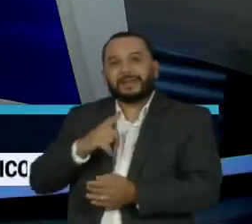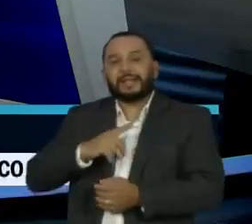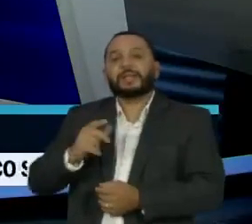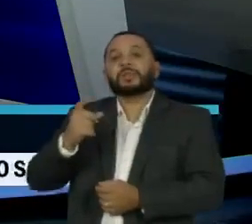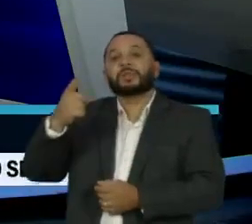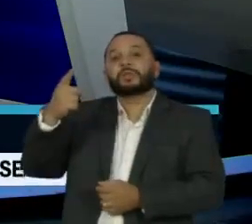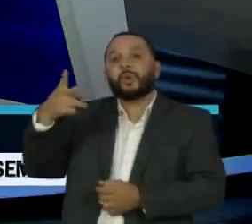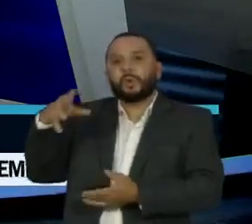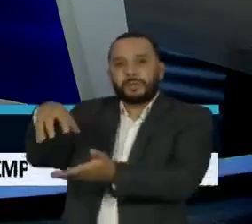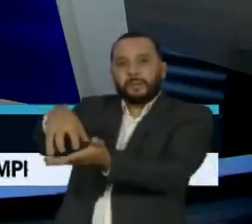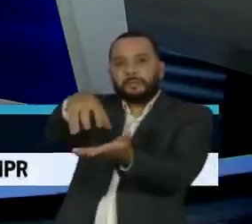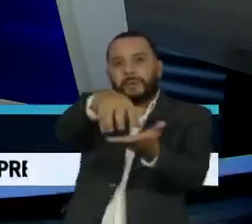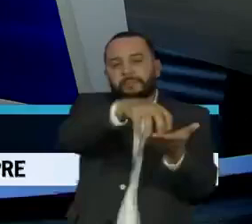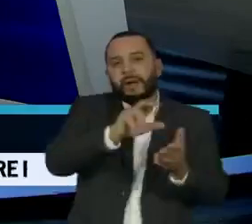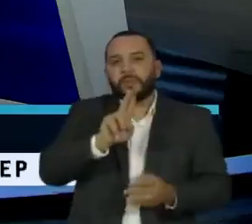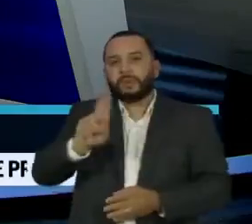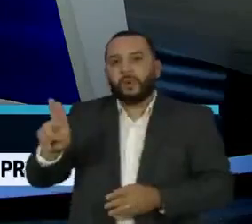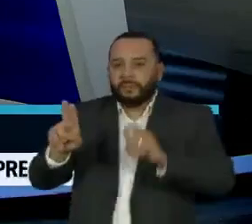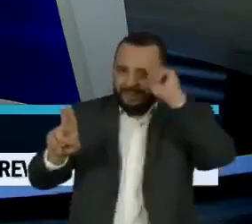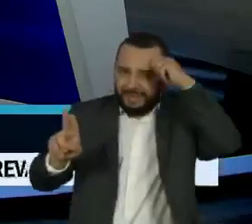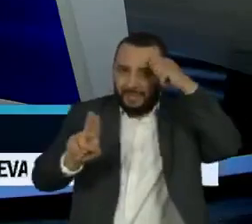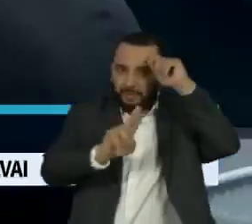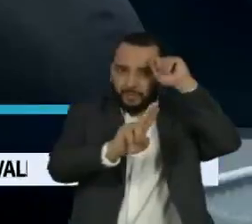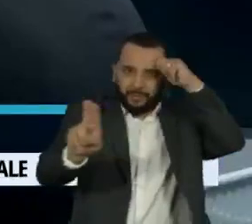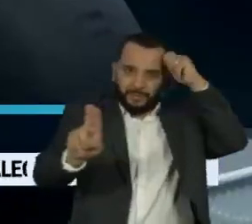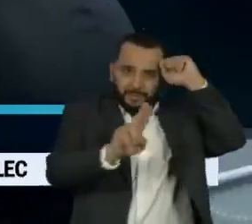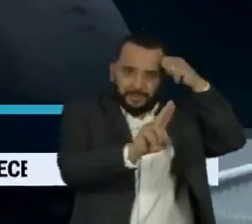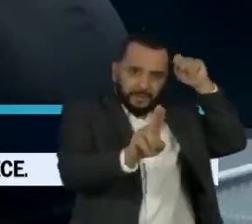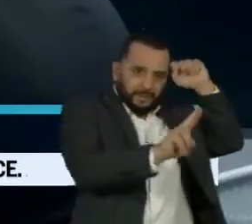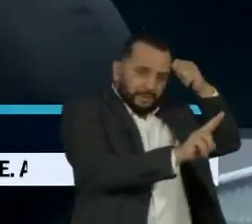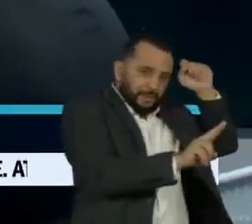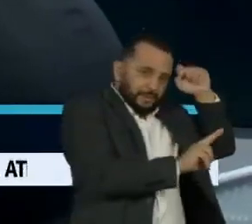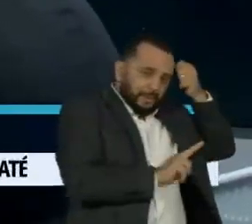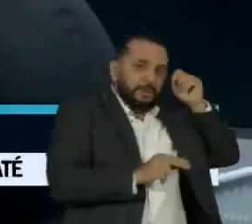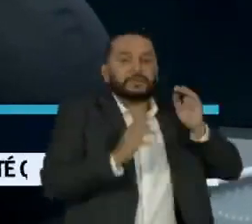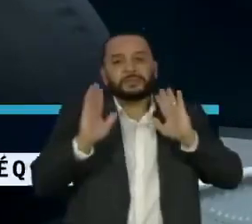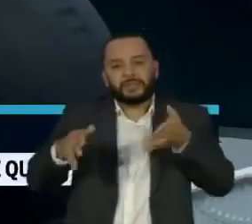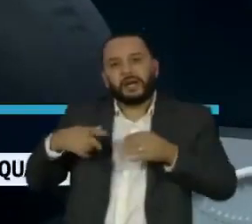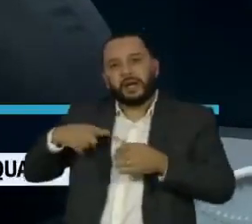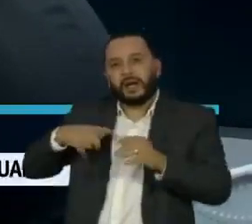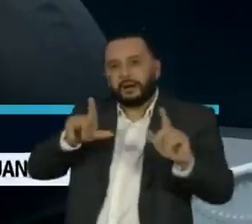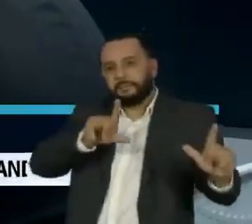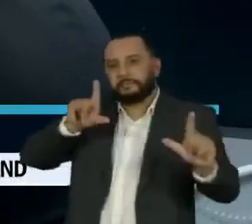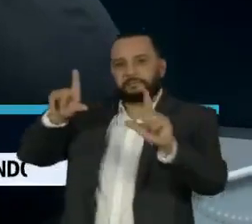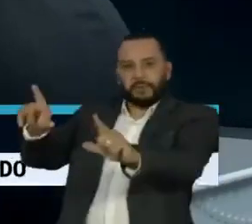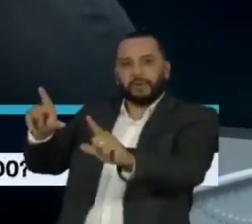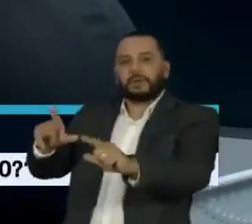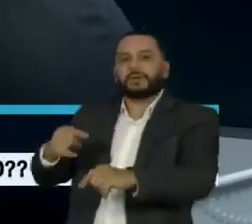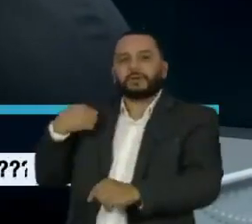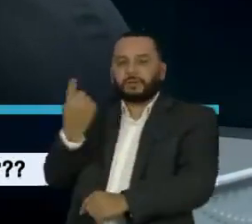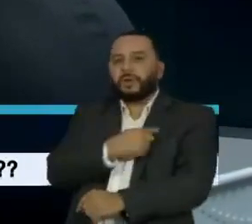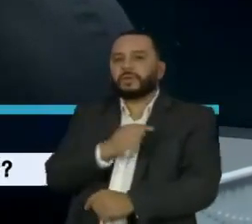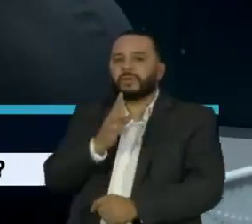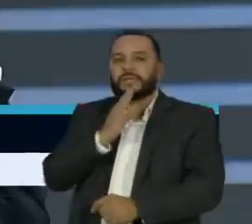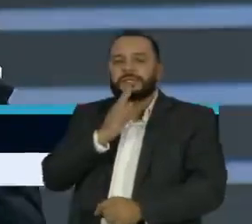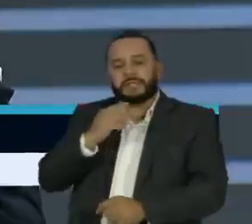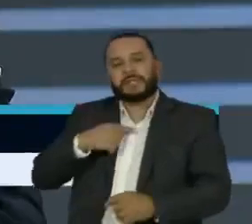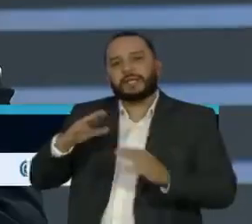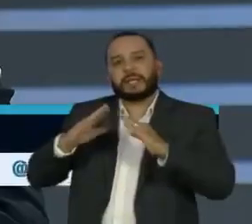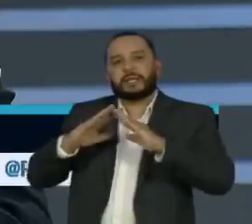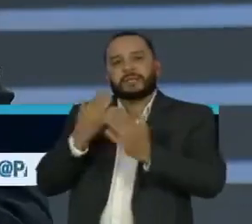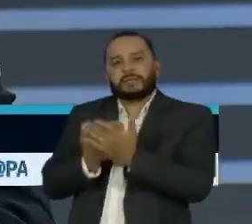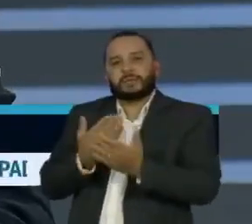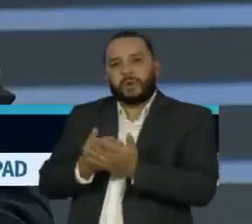O CELS, e uma delas, Escola Luiz Melodia. E nós fomos ontem, então, conhecer essa Escola Luiz Melodia, um